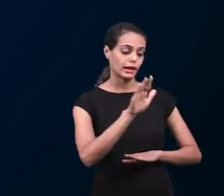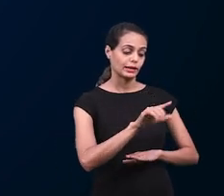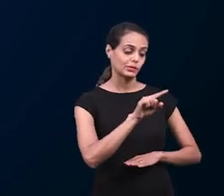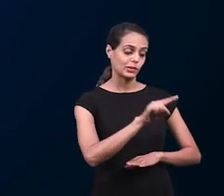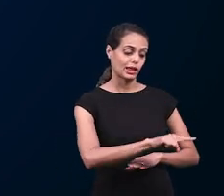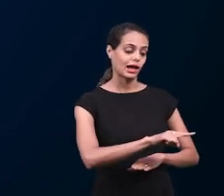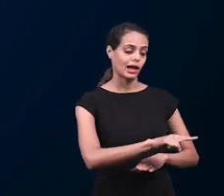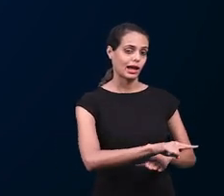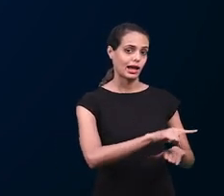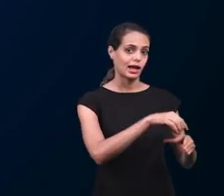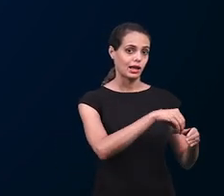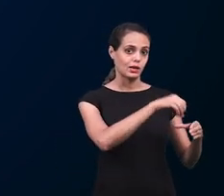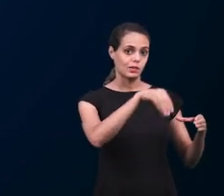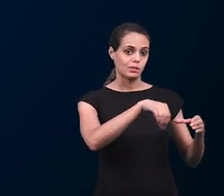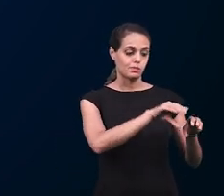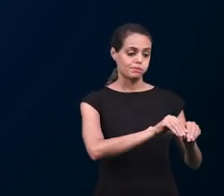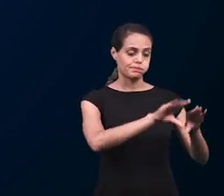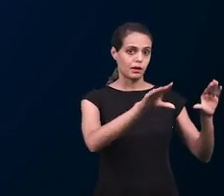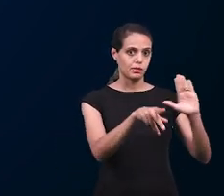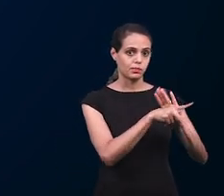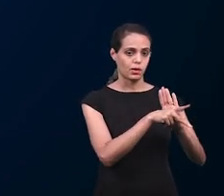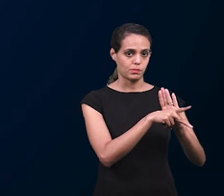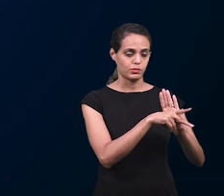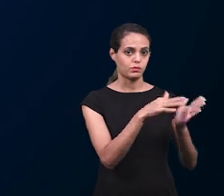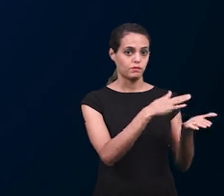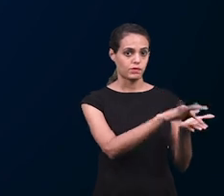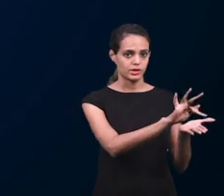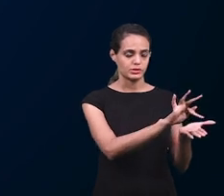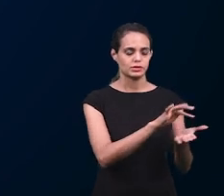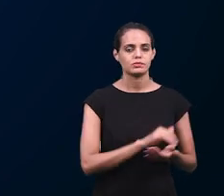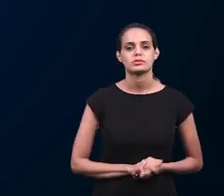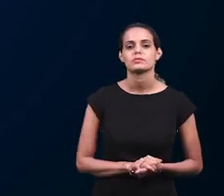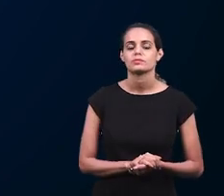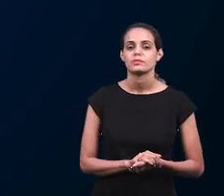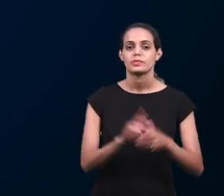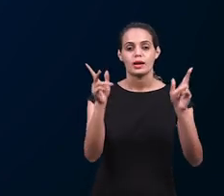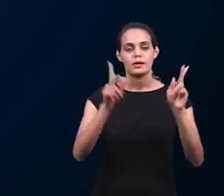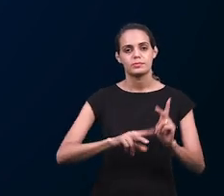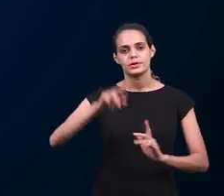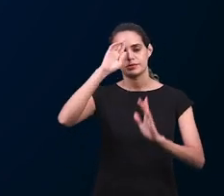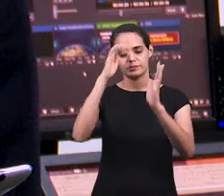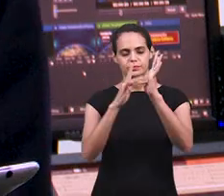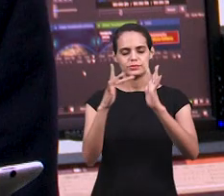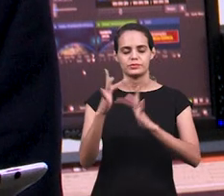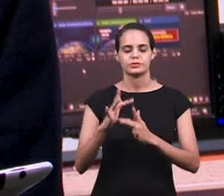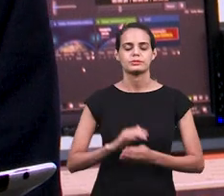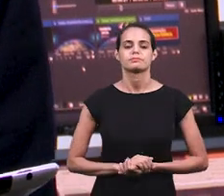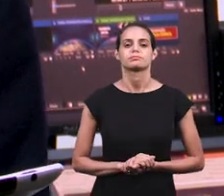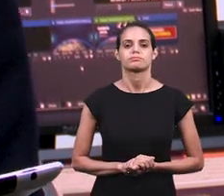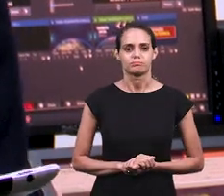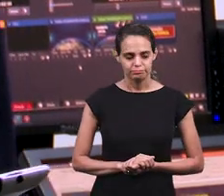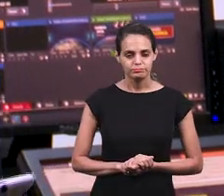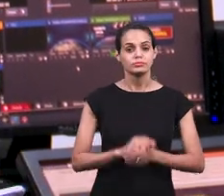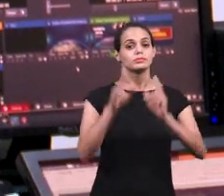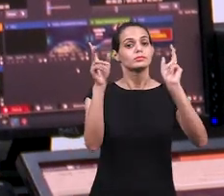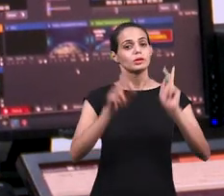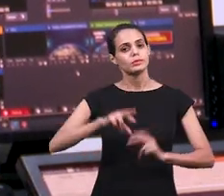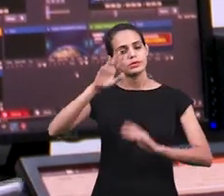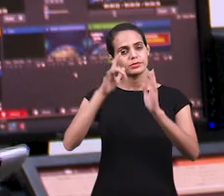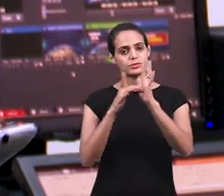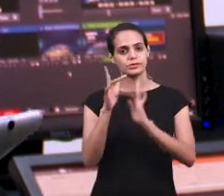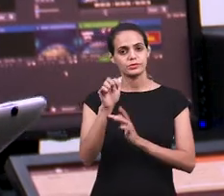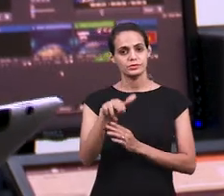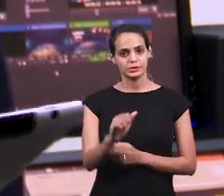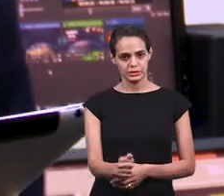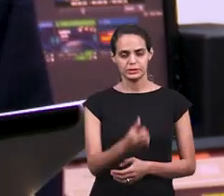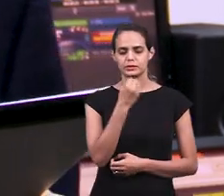fermento dos fariseus, que é a hipocrisia. A todos a paz do Senhor Jesus. Amém. Amém, Ana Carolina. Muito bem